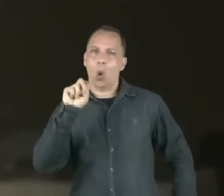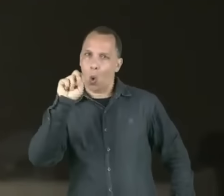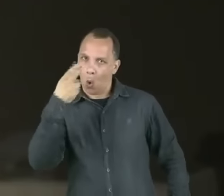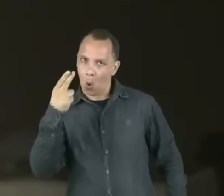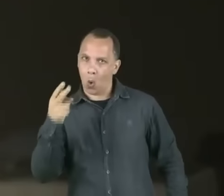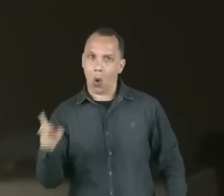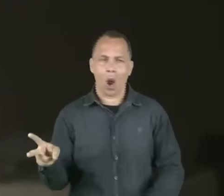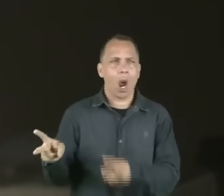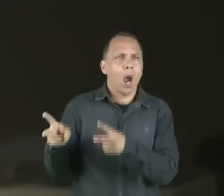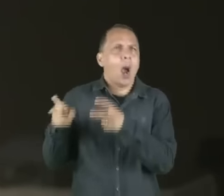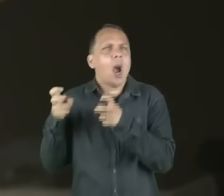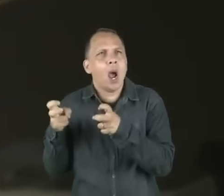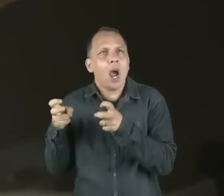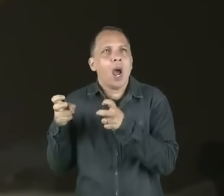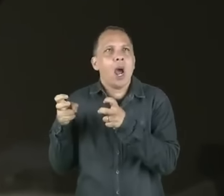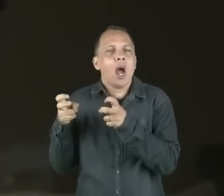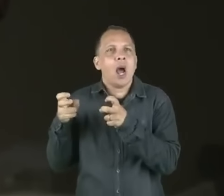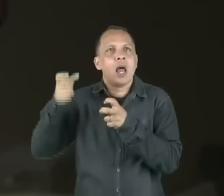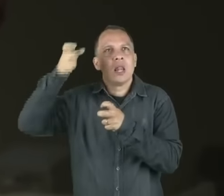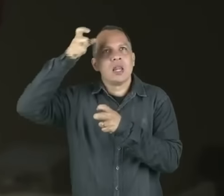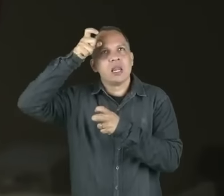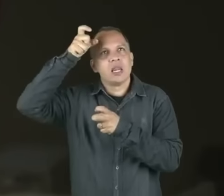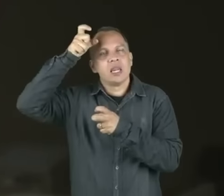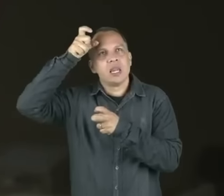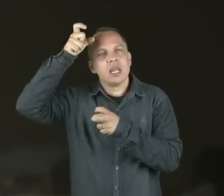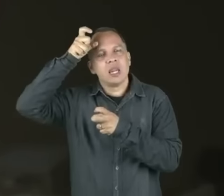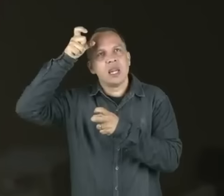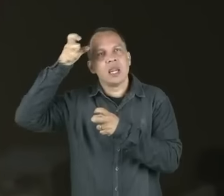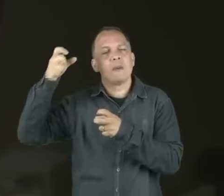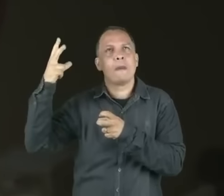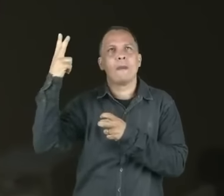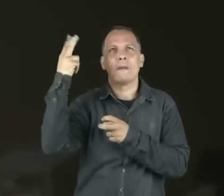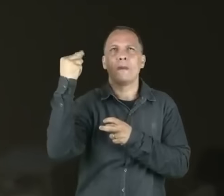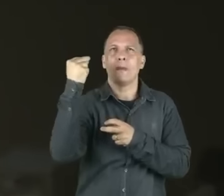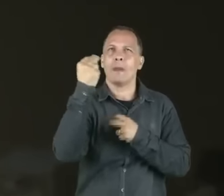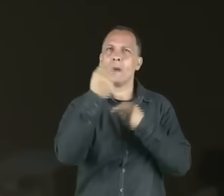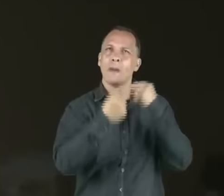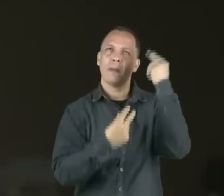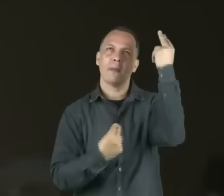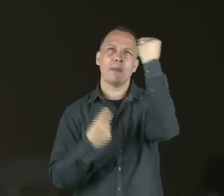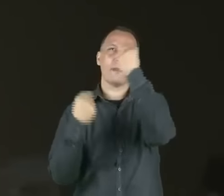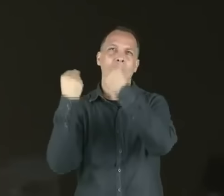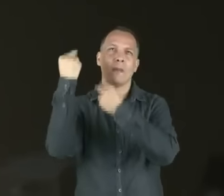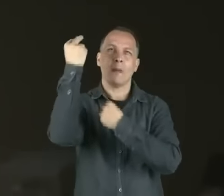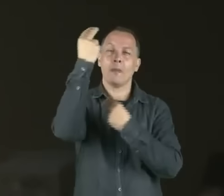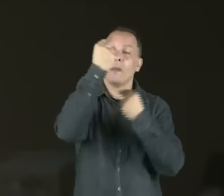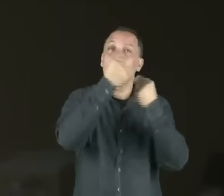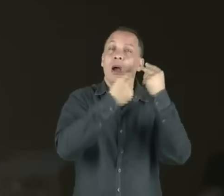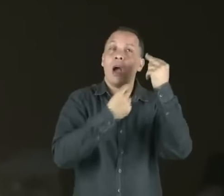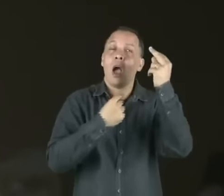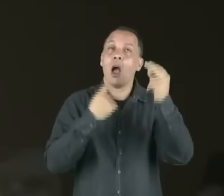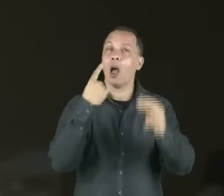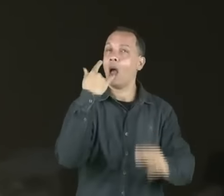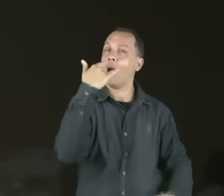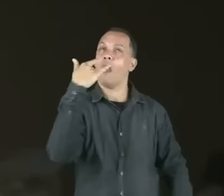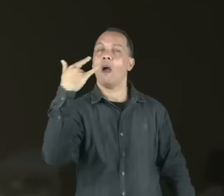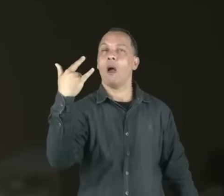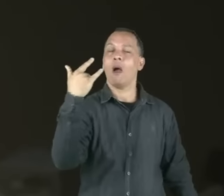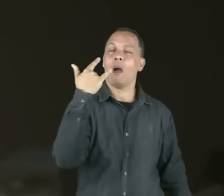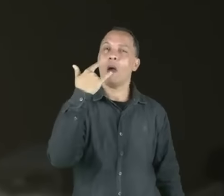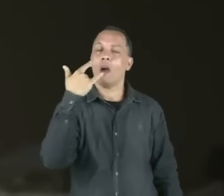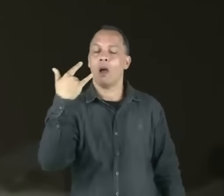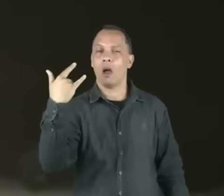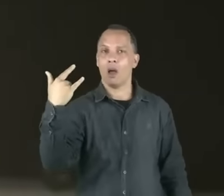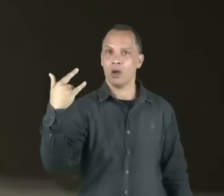através de nossos sentimentos e Pensamentos que são nossos mas não tem origem em nós e